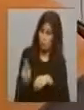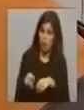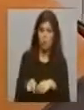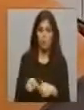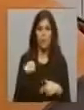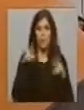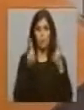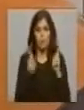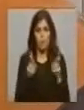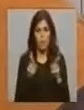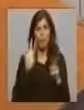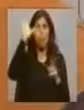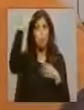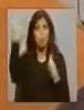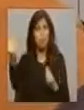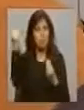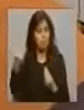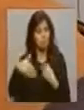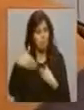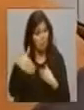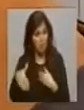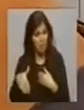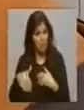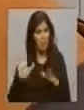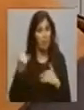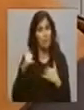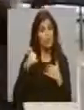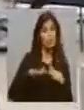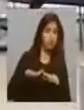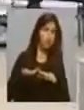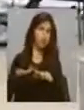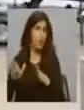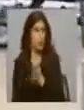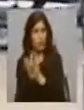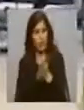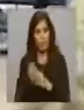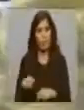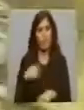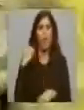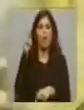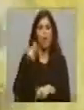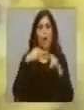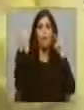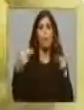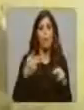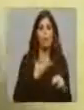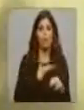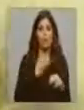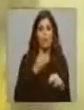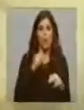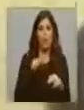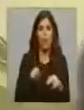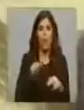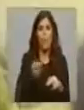hope there's good weather to go surfing. I went to the bridge